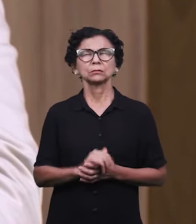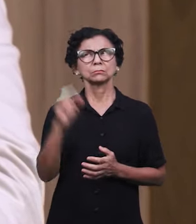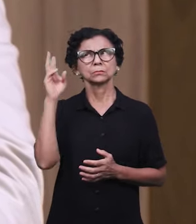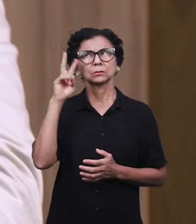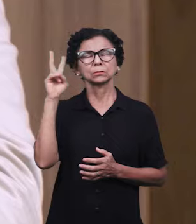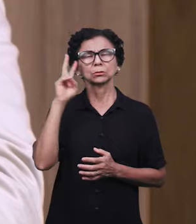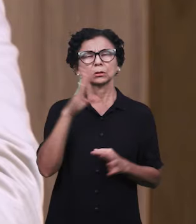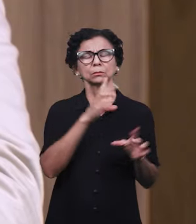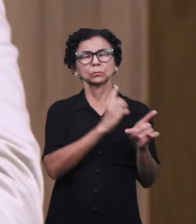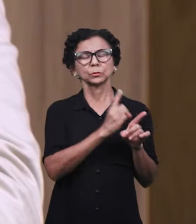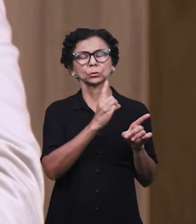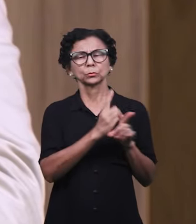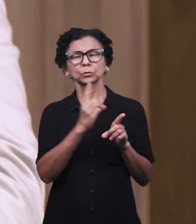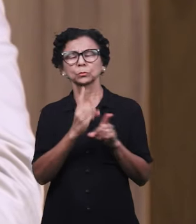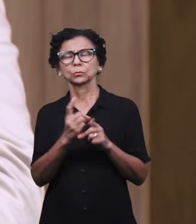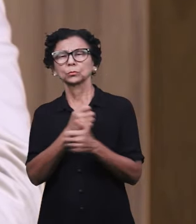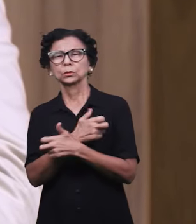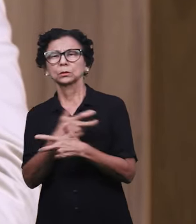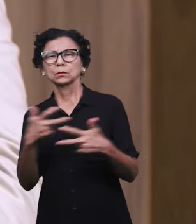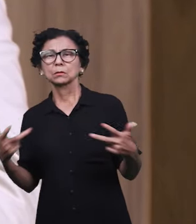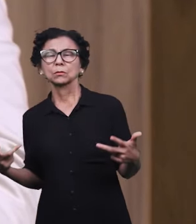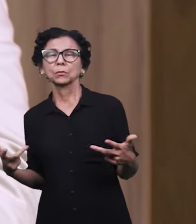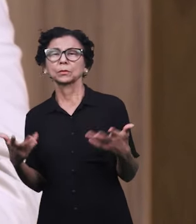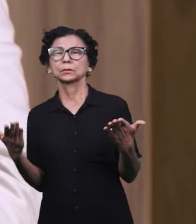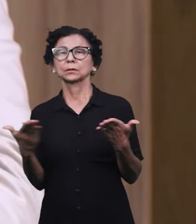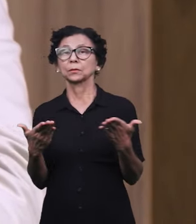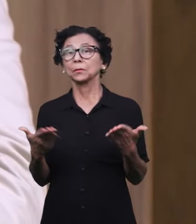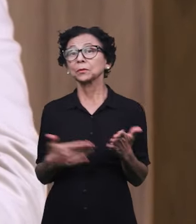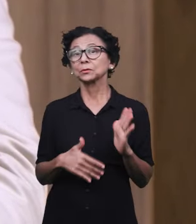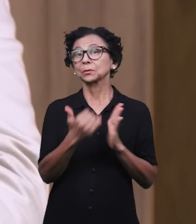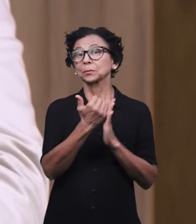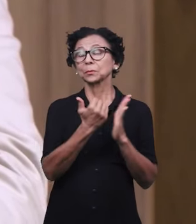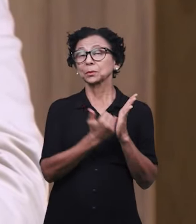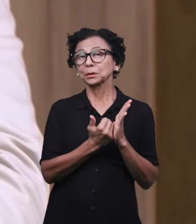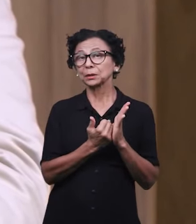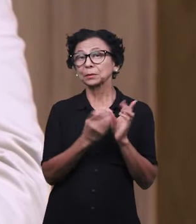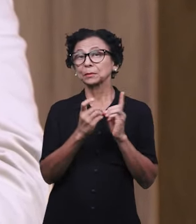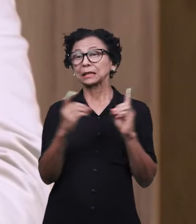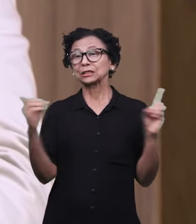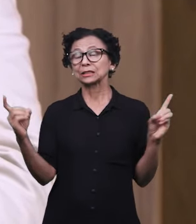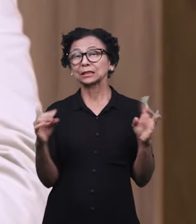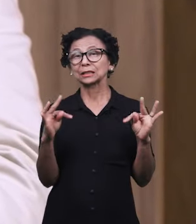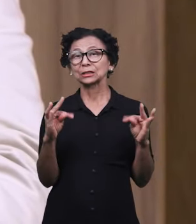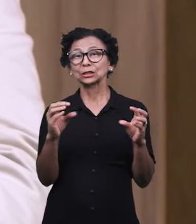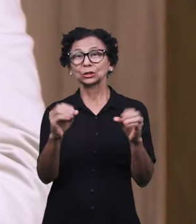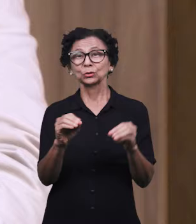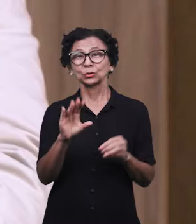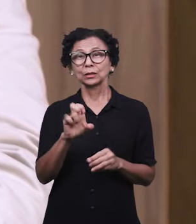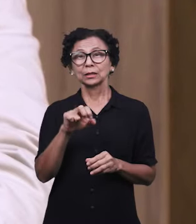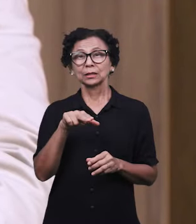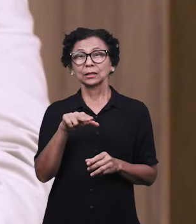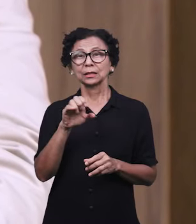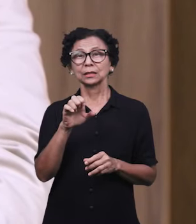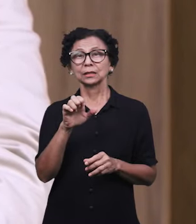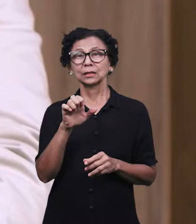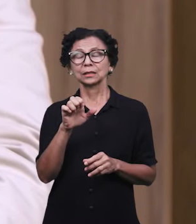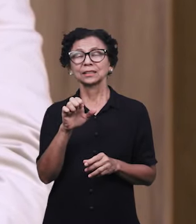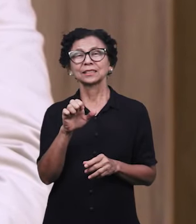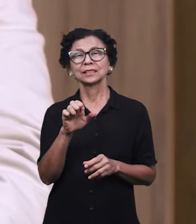programa online onde tudo aqui é energia, mas essa energia que Deus criou no primeiro dia, e haja luz e houve luz. E